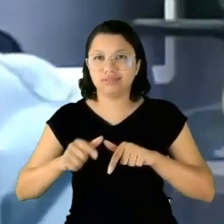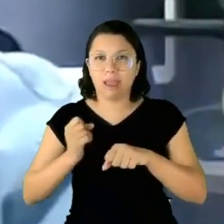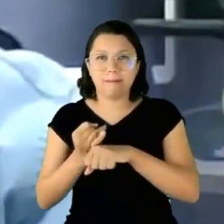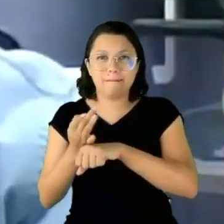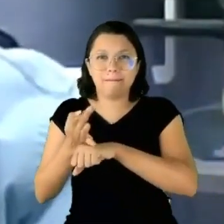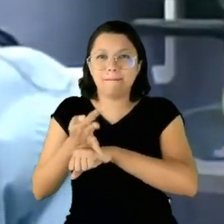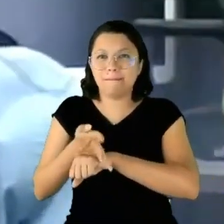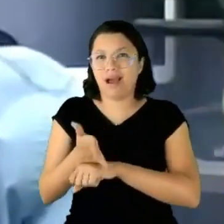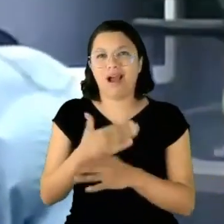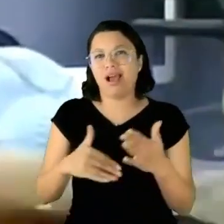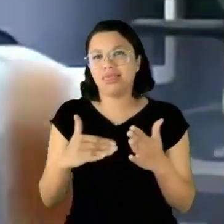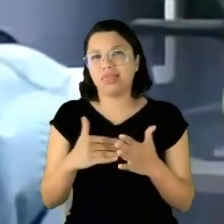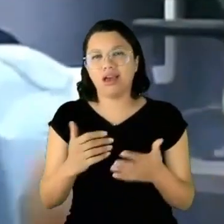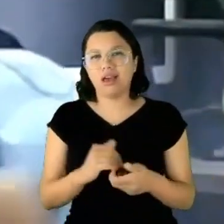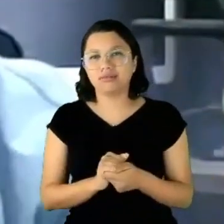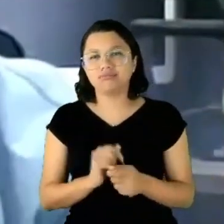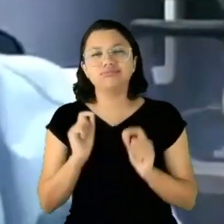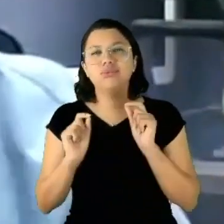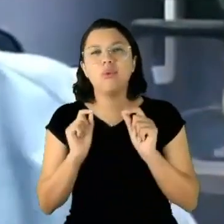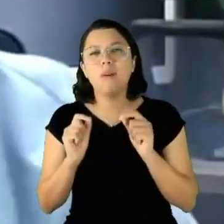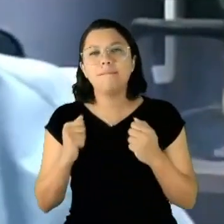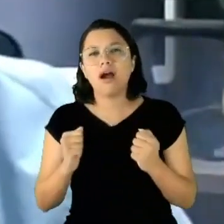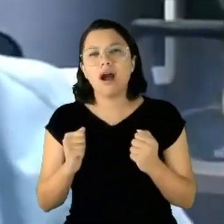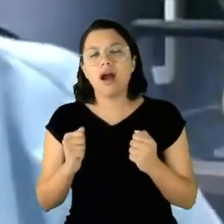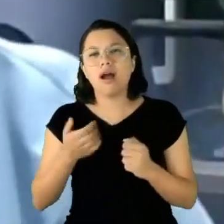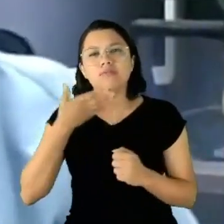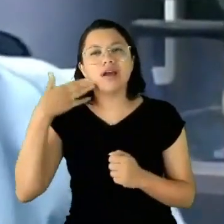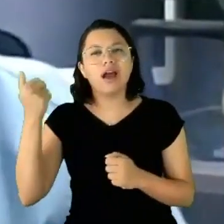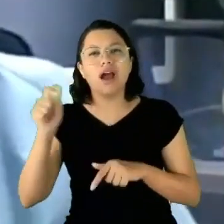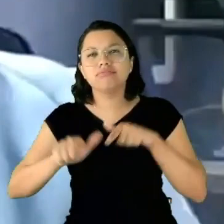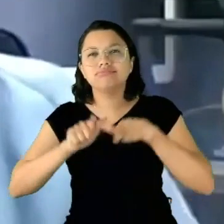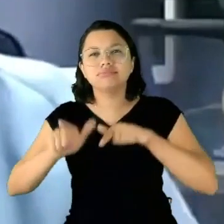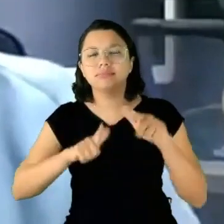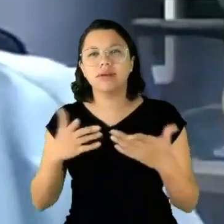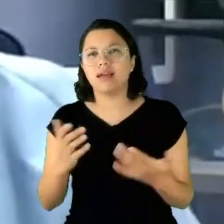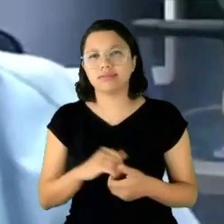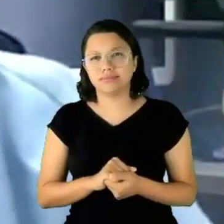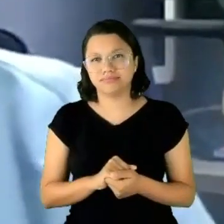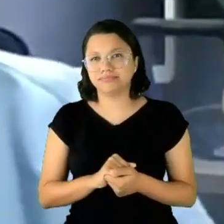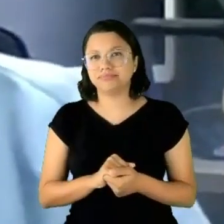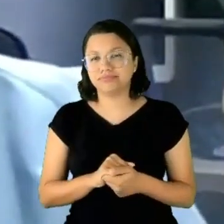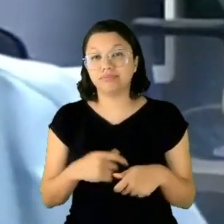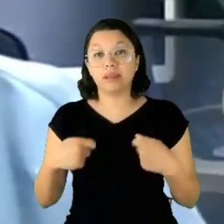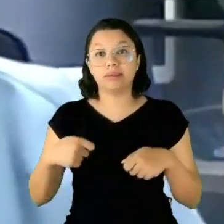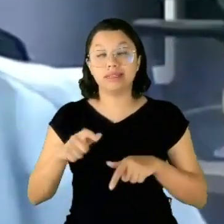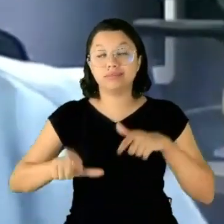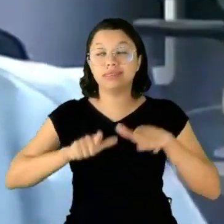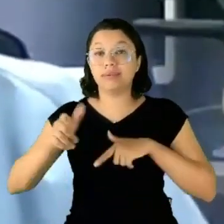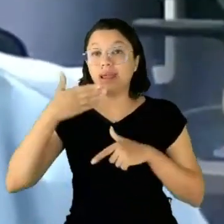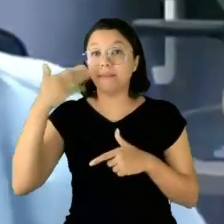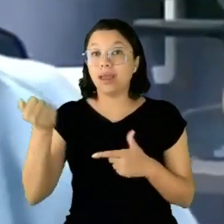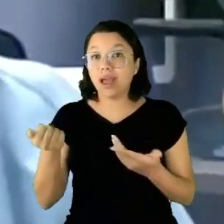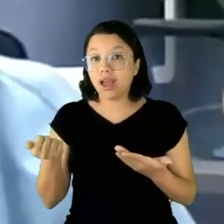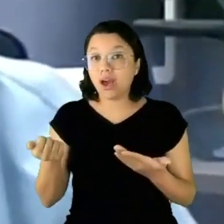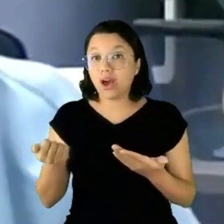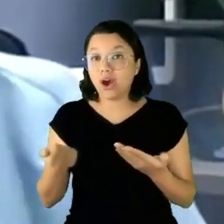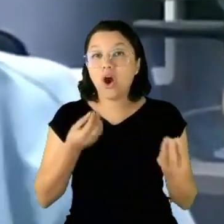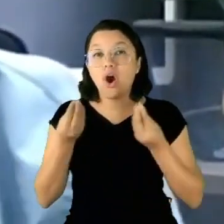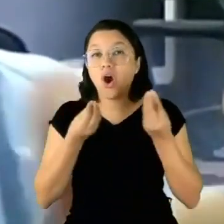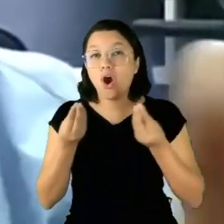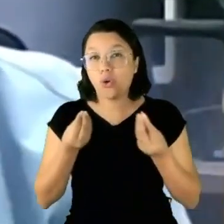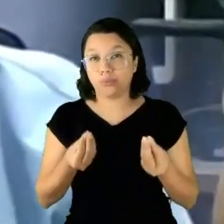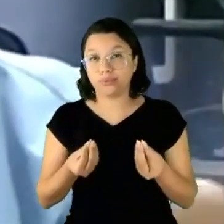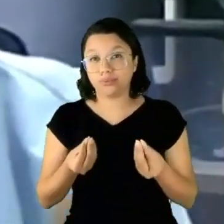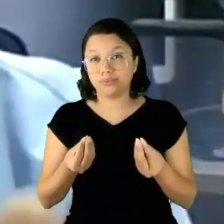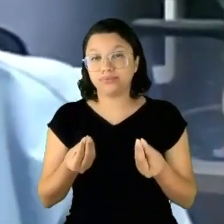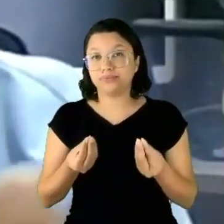gente tem que melhorar a nossa eficiência. Nós temos que ser, sermos mais eficientes. E como nós conseguimos